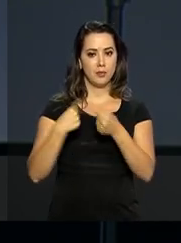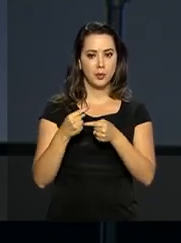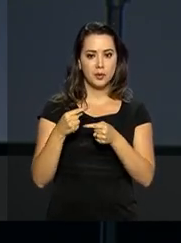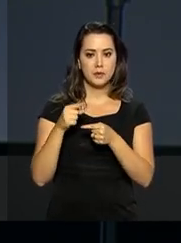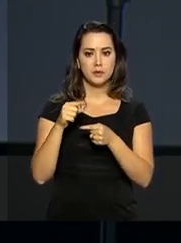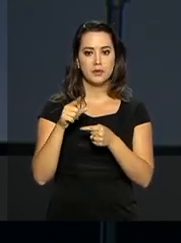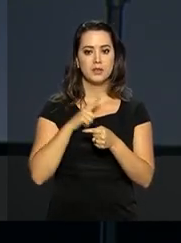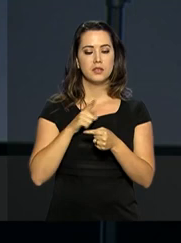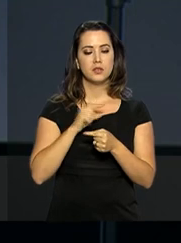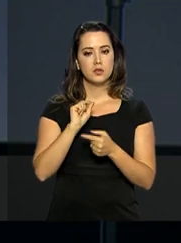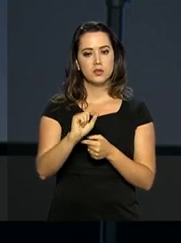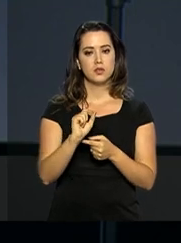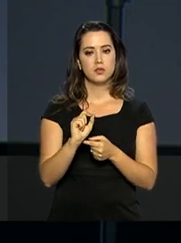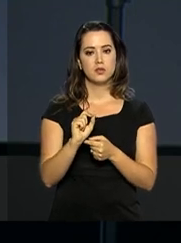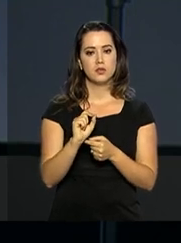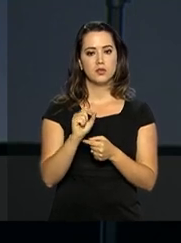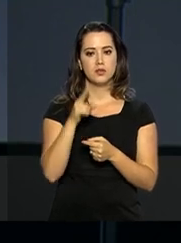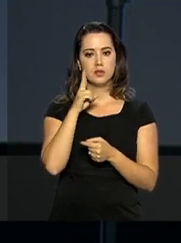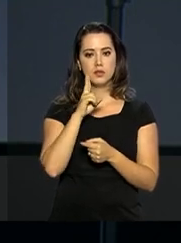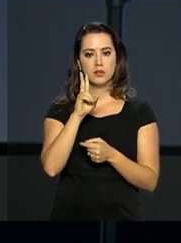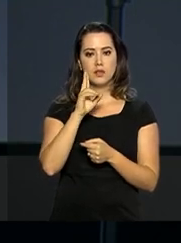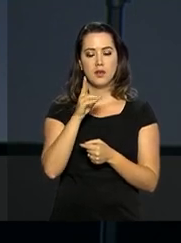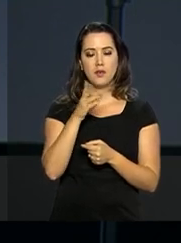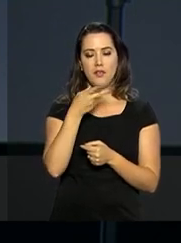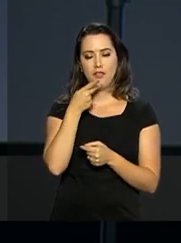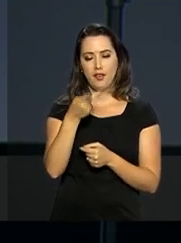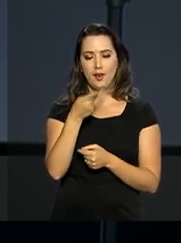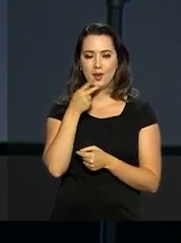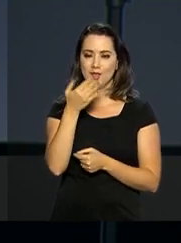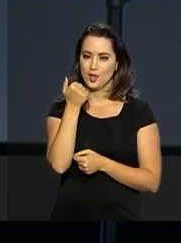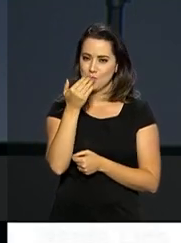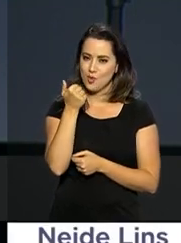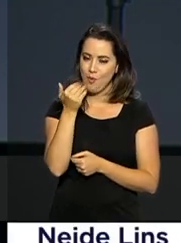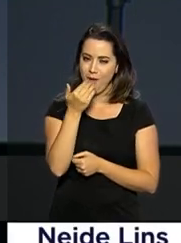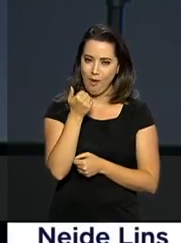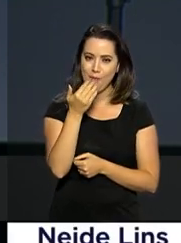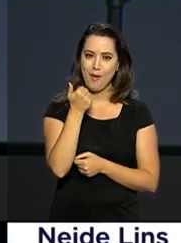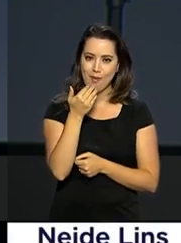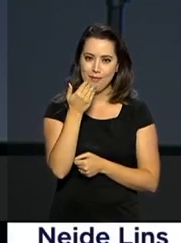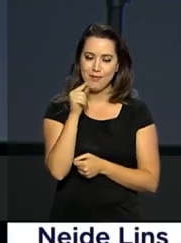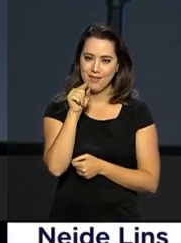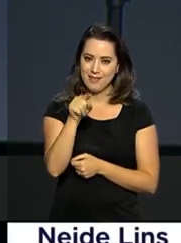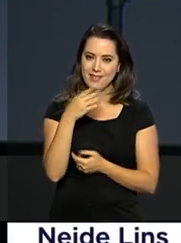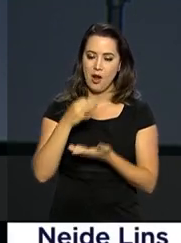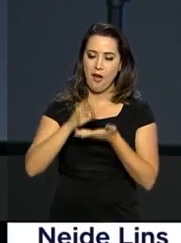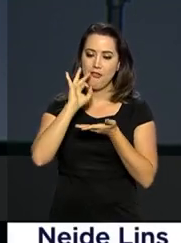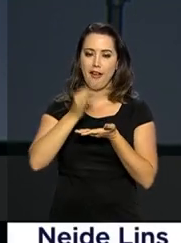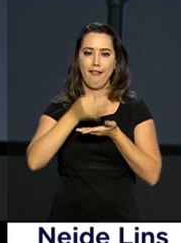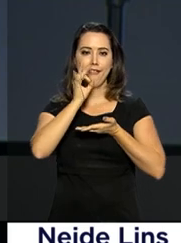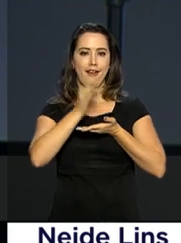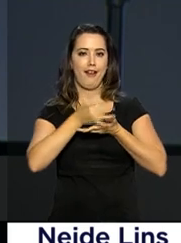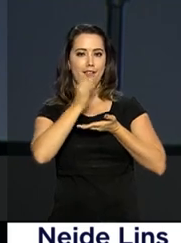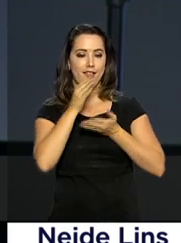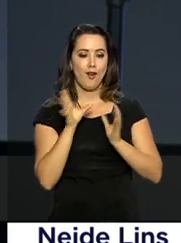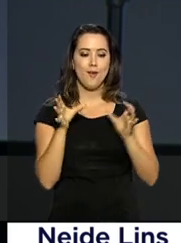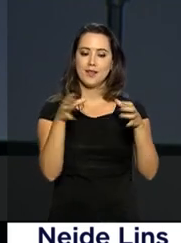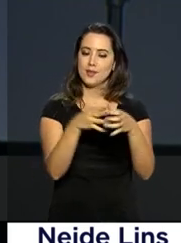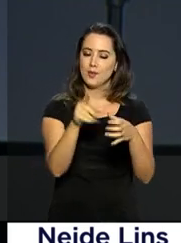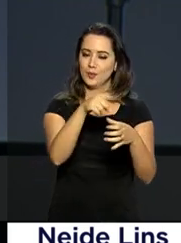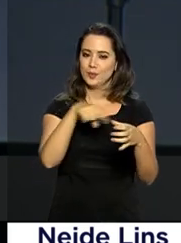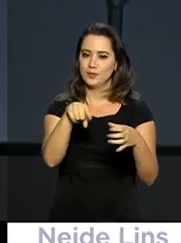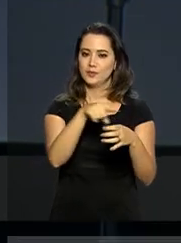depois tivemos, quando ele aludiu a Comilança, foi aos cafés que tivemos lá no Jaburu, exatamente com este grupo, não é? Para